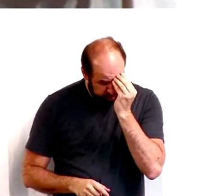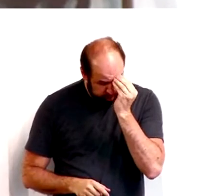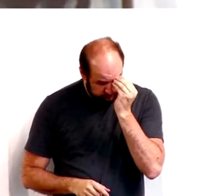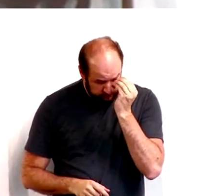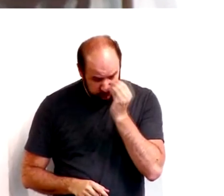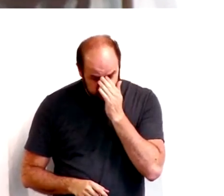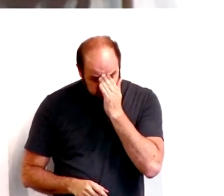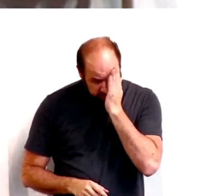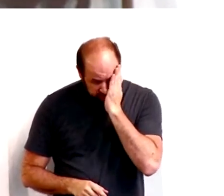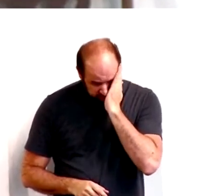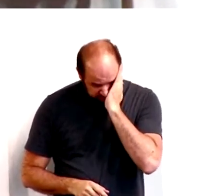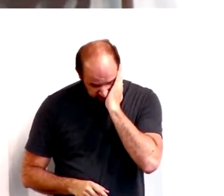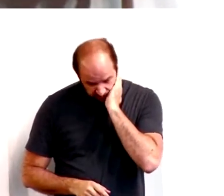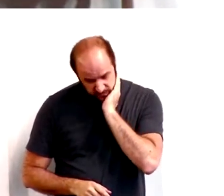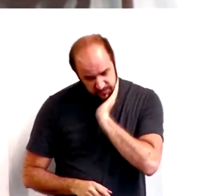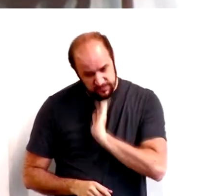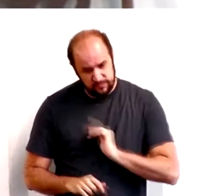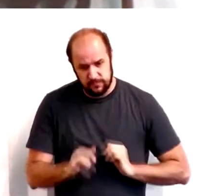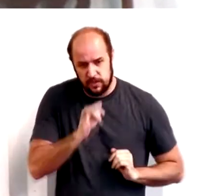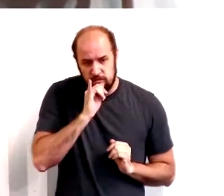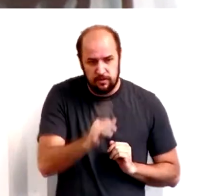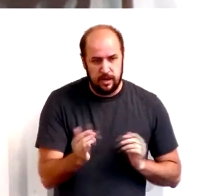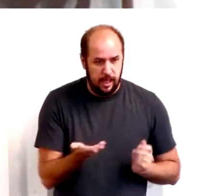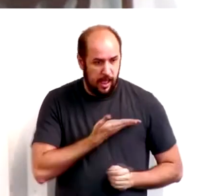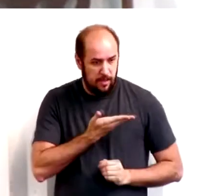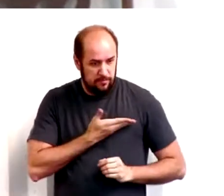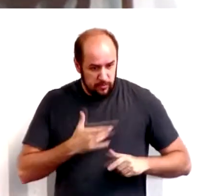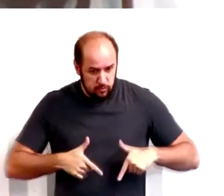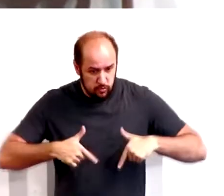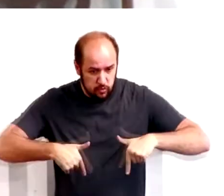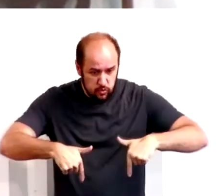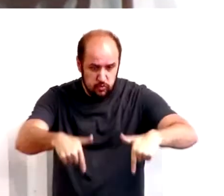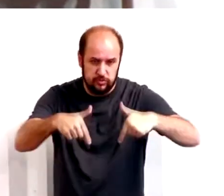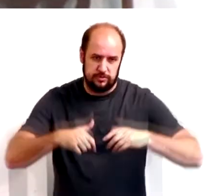Ele destaca isso, era companheiro de lutas.